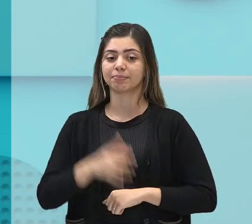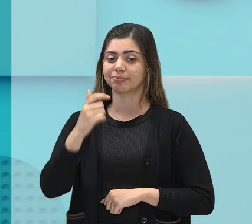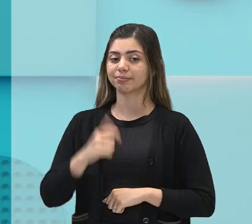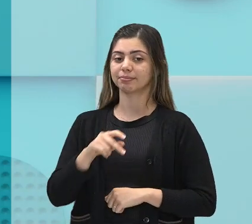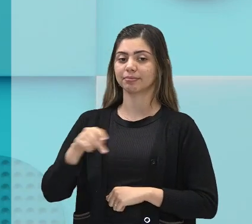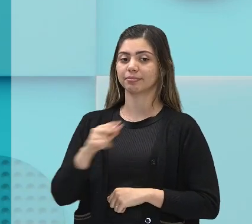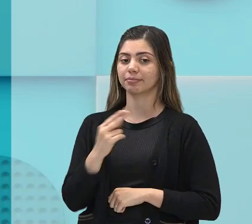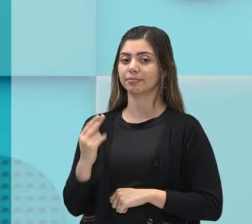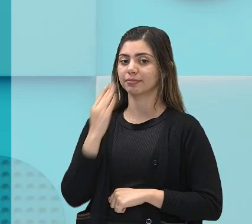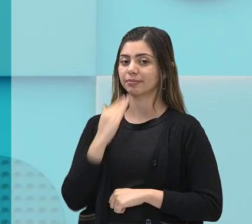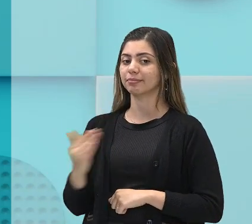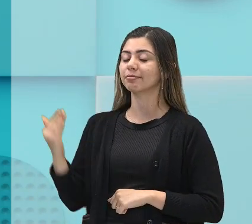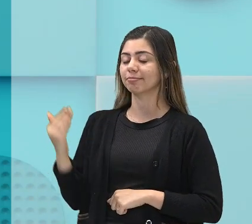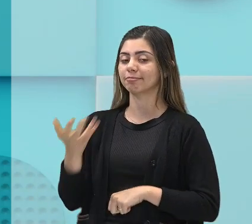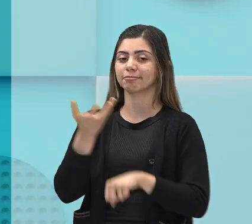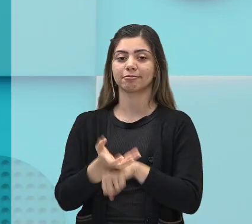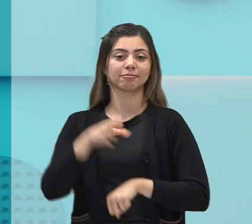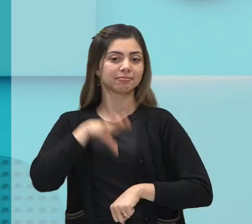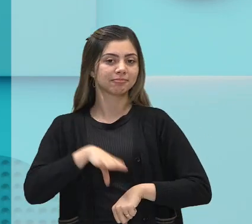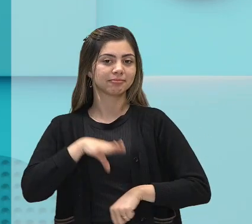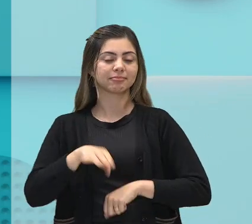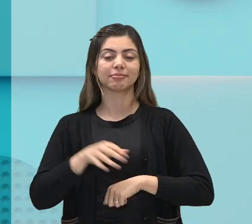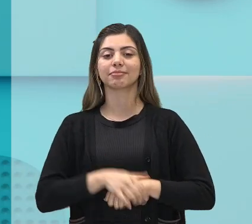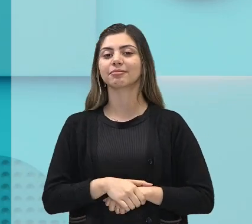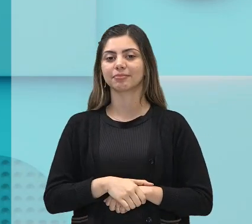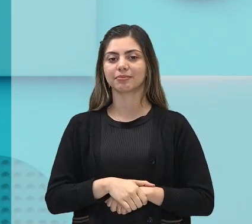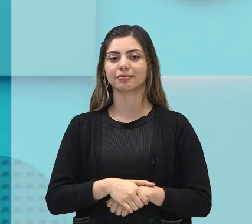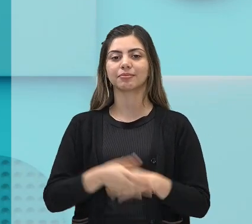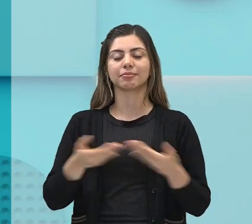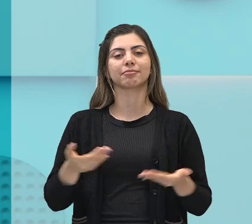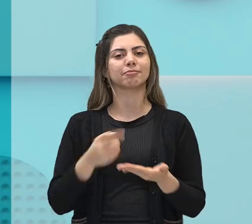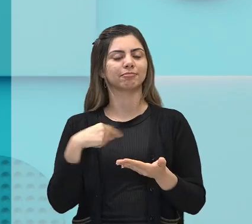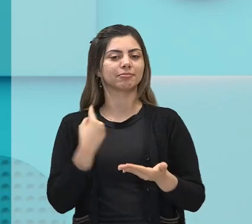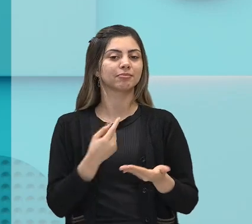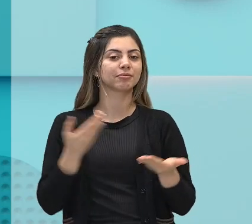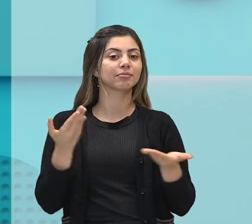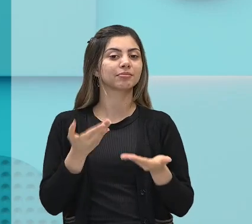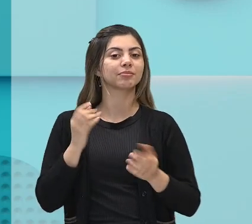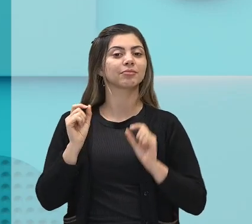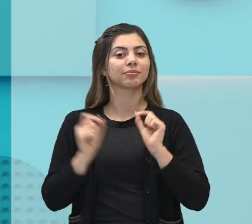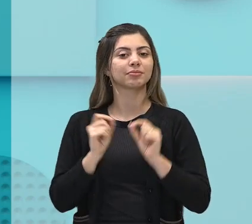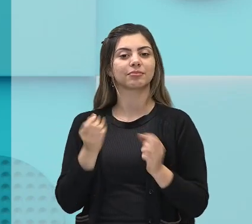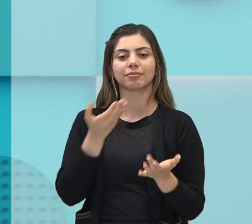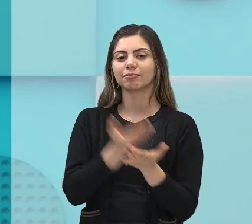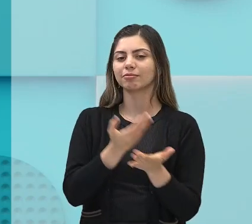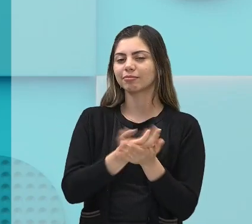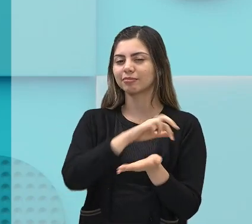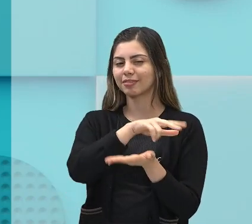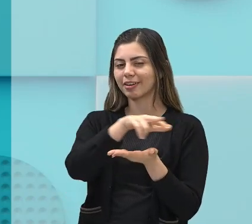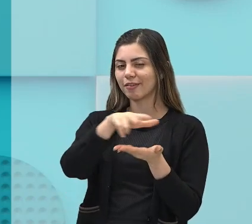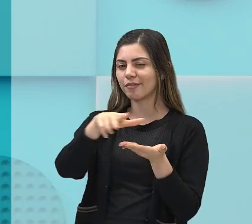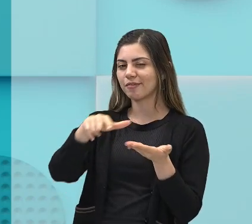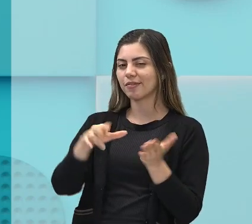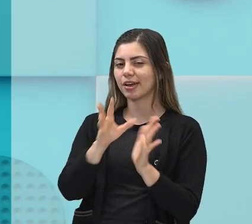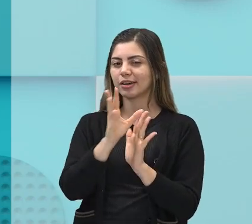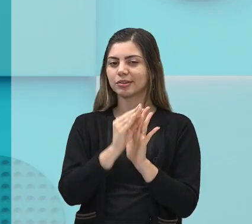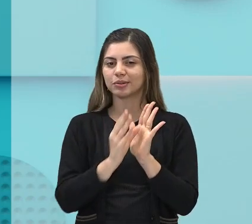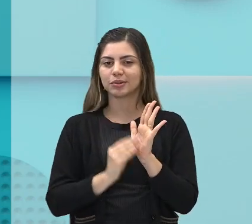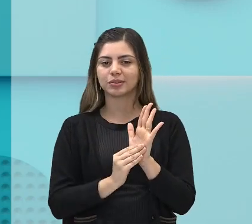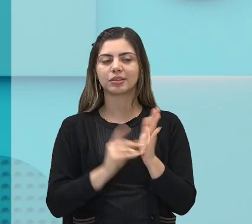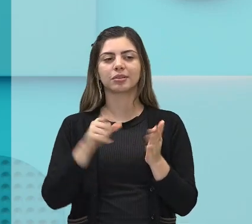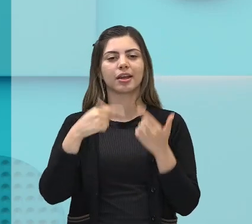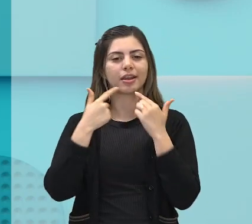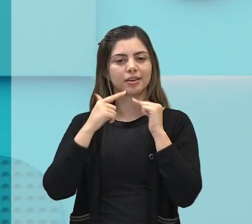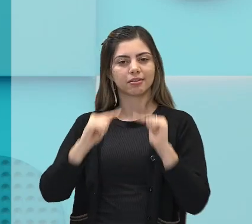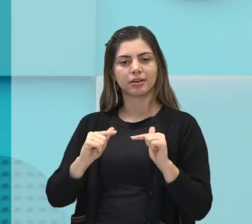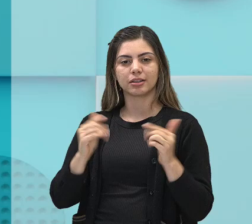Jean Torres, do componente de língua portuguesa, e hoje nós temos a nossa aula aí recheada de linguagem para a gente saber um